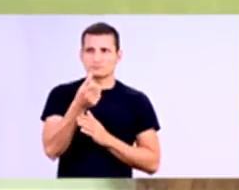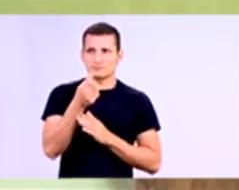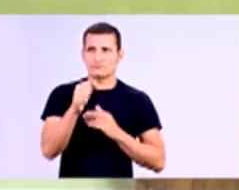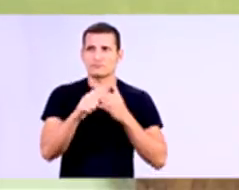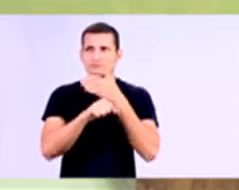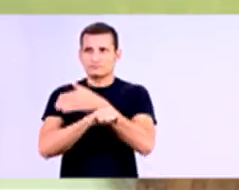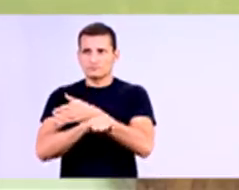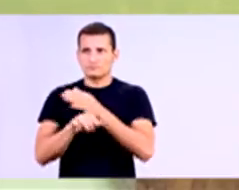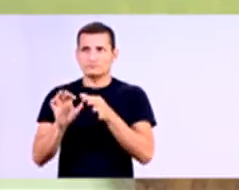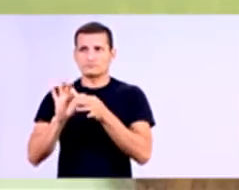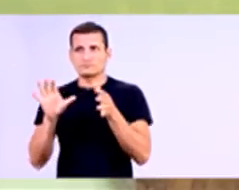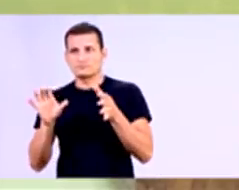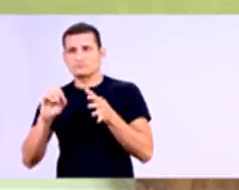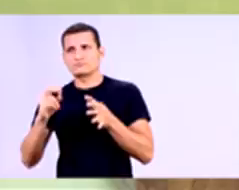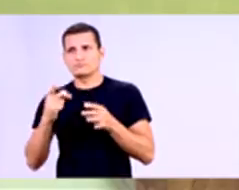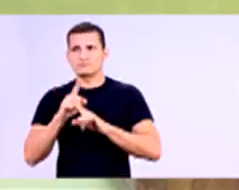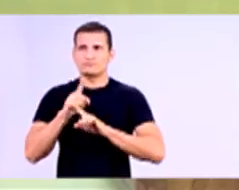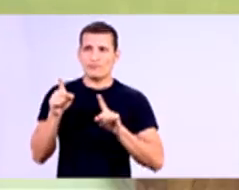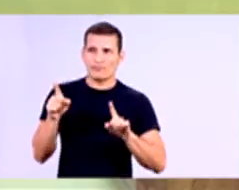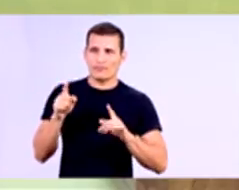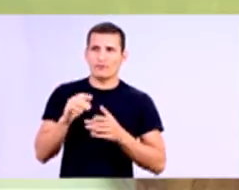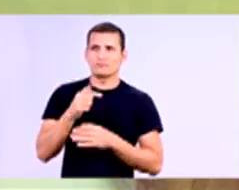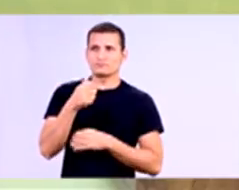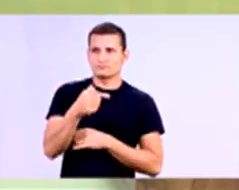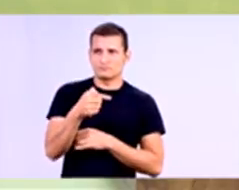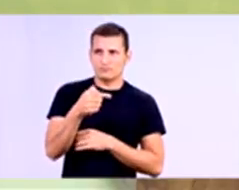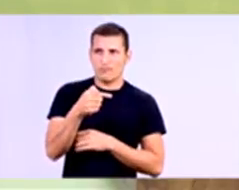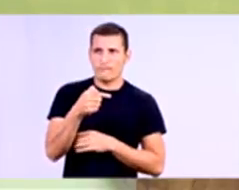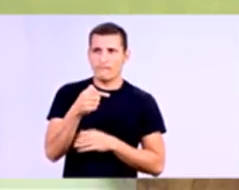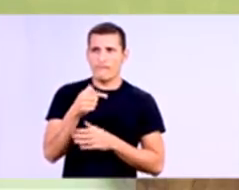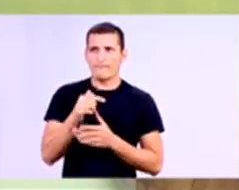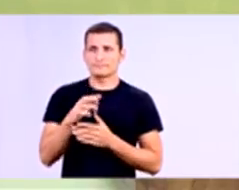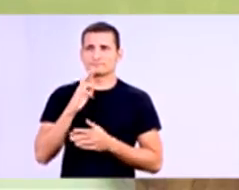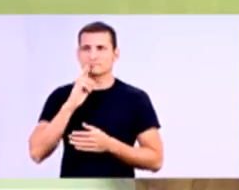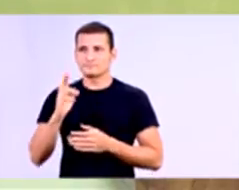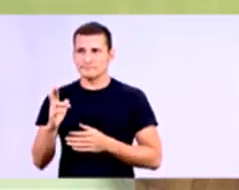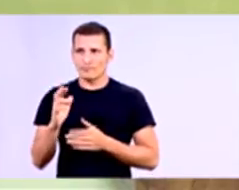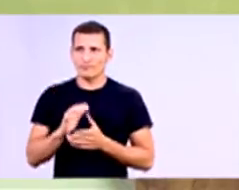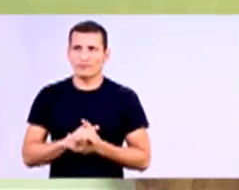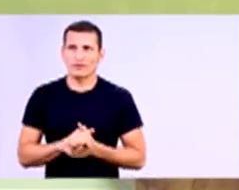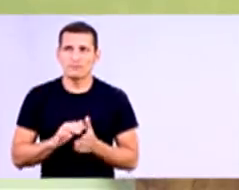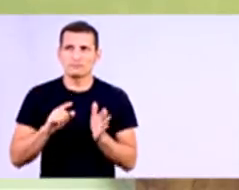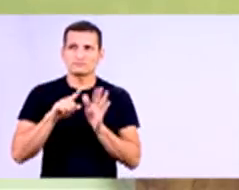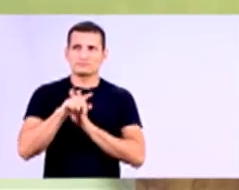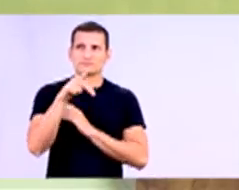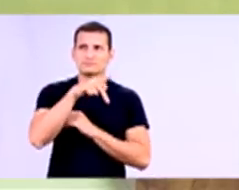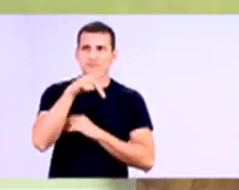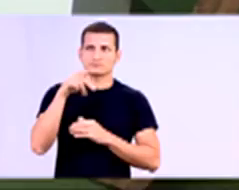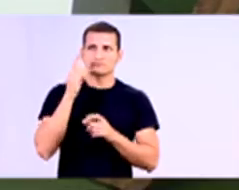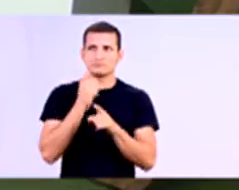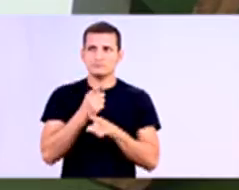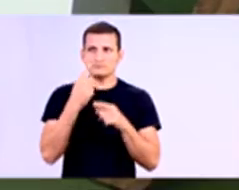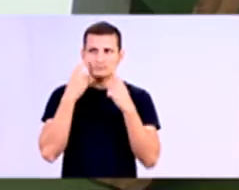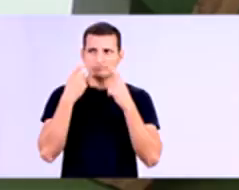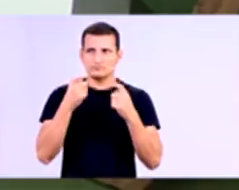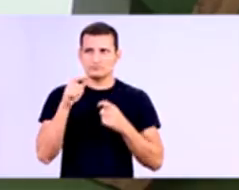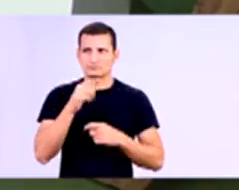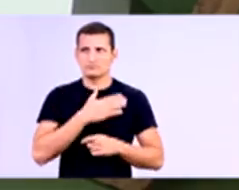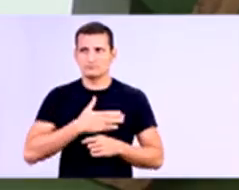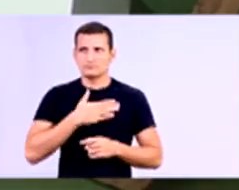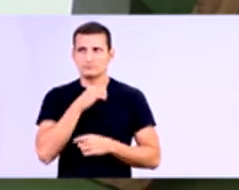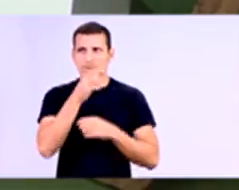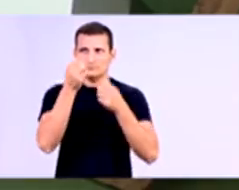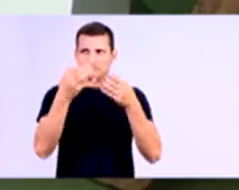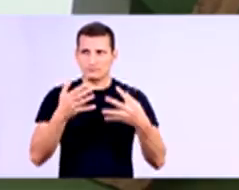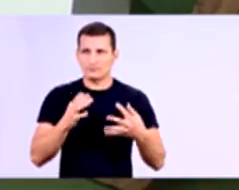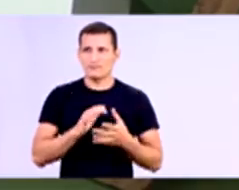acesso permitido ou negado. E 7, saída de resposta. Professor Ricardo, eu encontrei uma coisa interessante aqui que eu gostaria que você falasse.